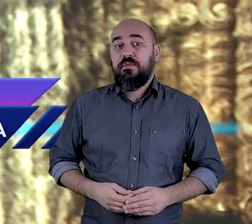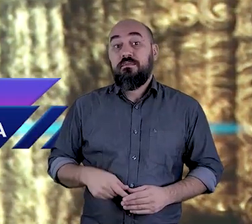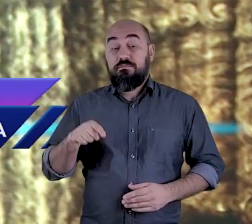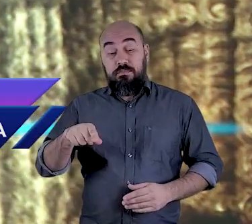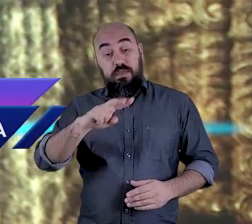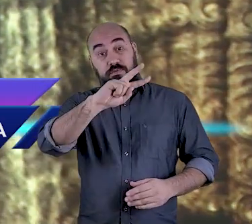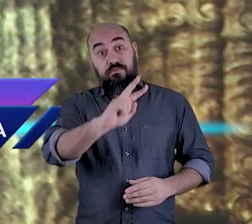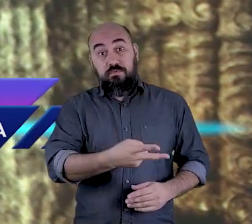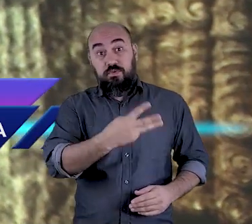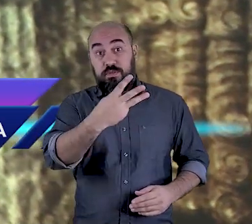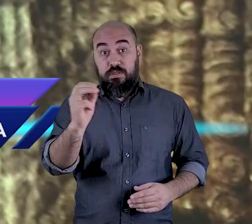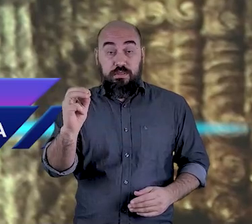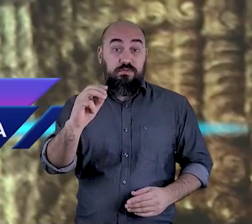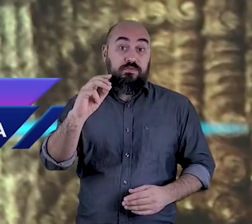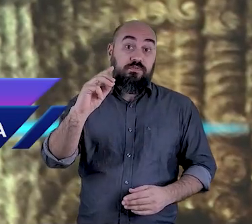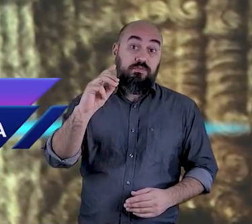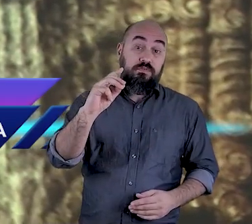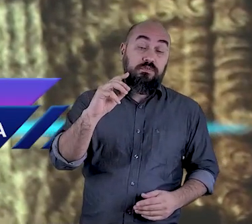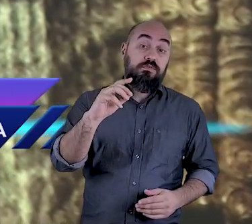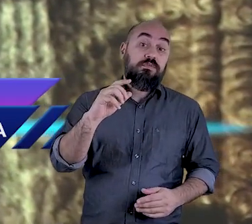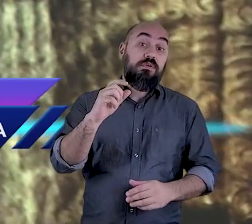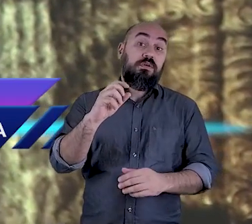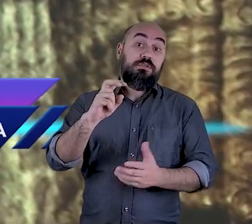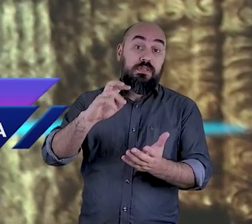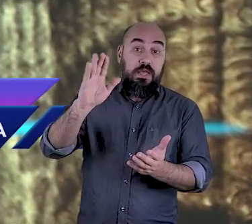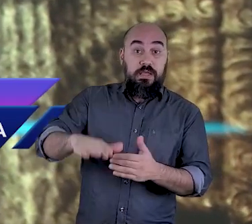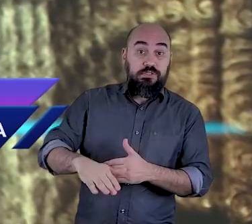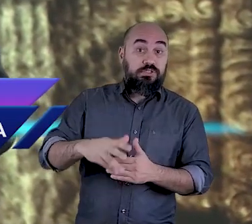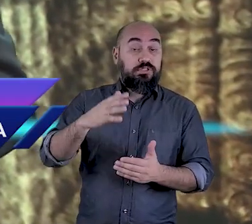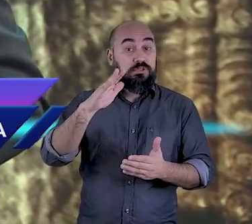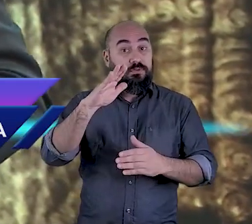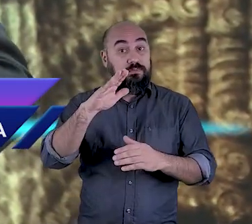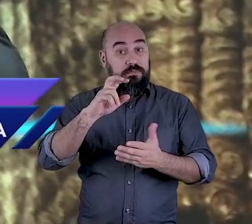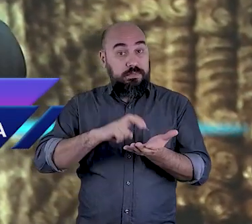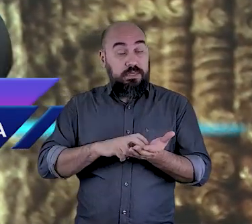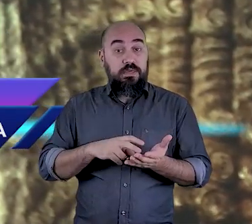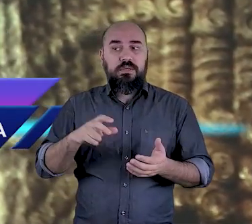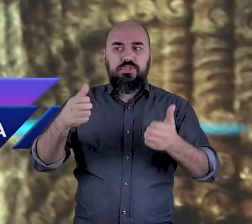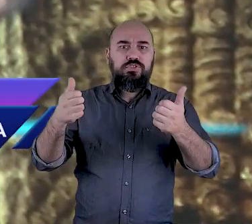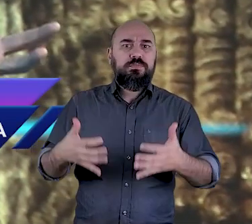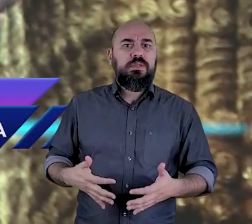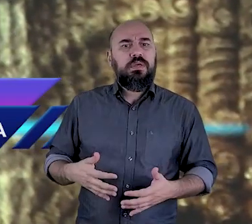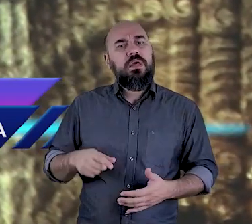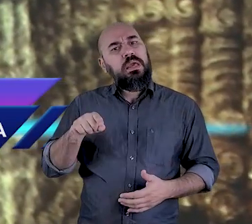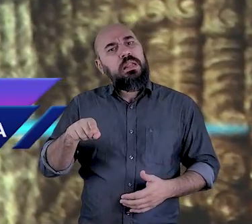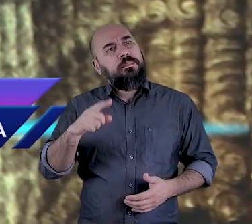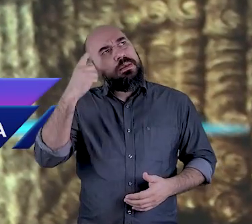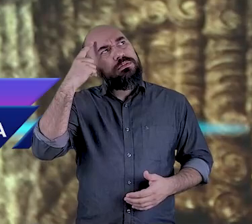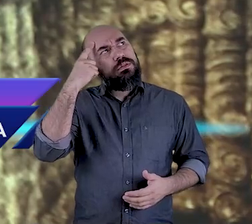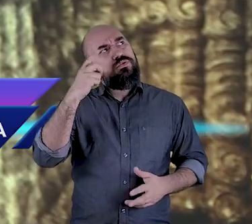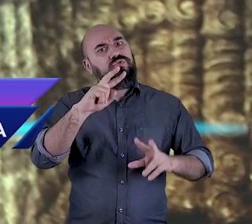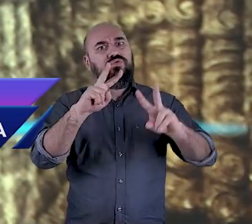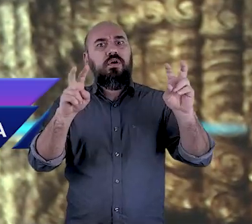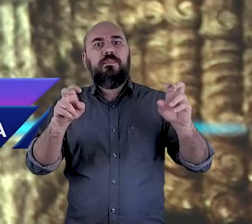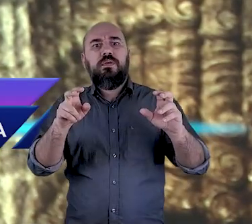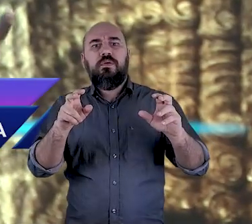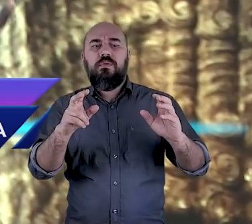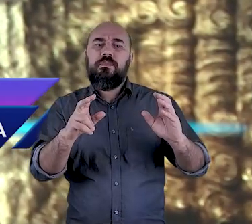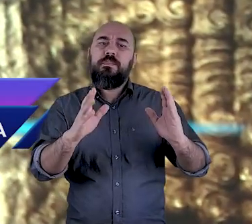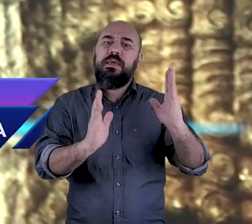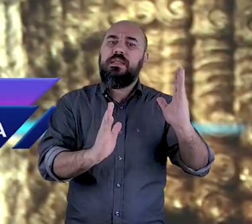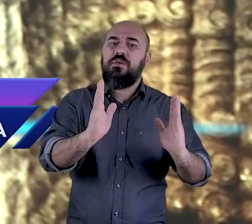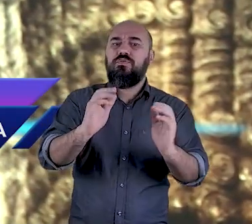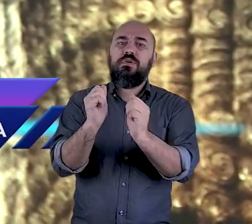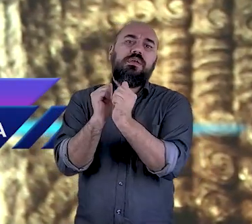o fim dos tempos no capítulo 9 Daniel está orando e pensando sobre o cativeiro de Israel ele